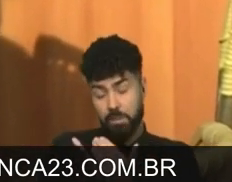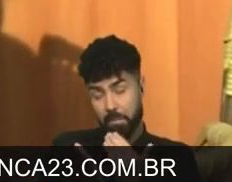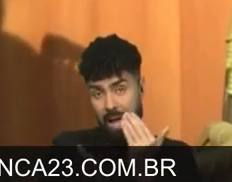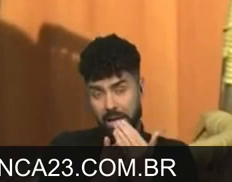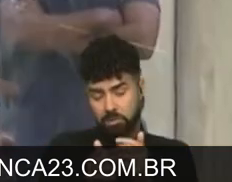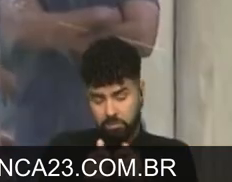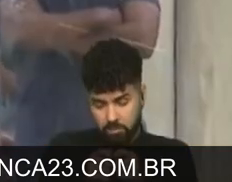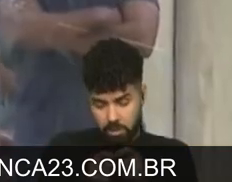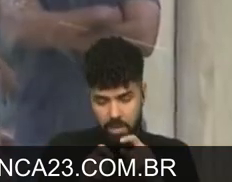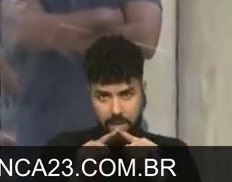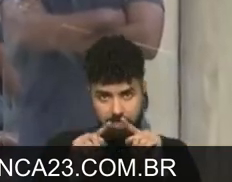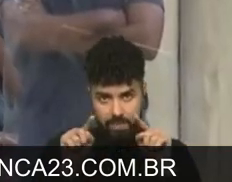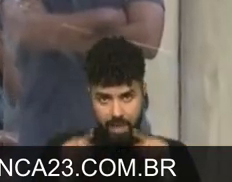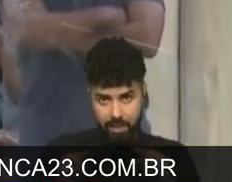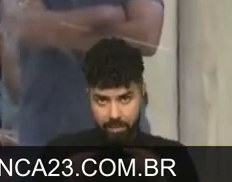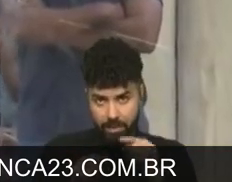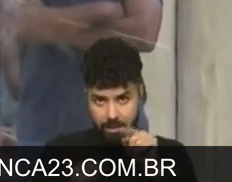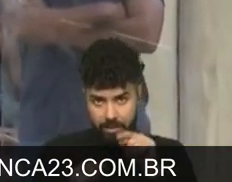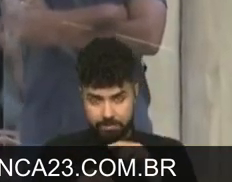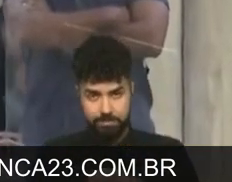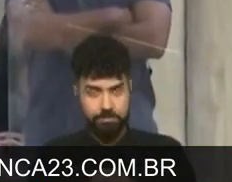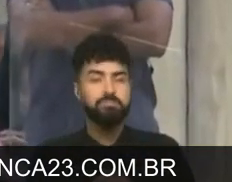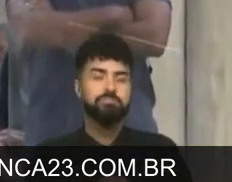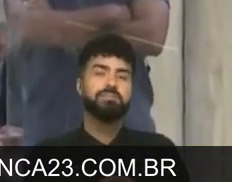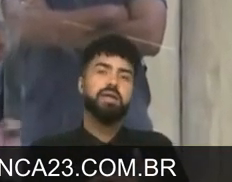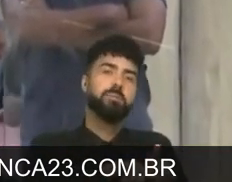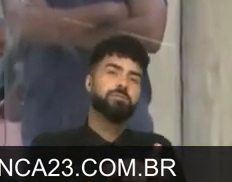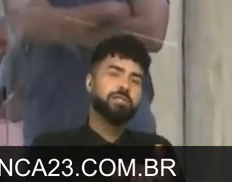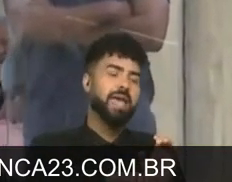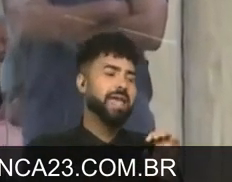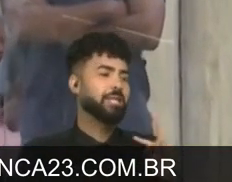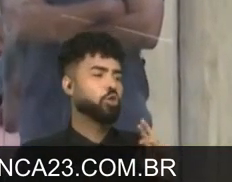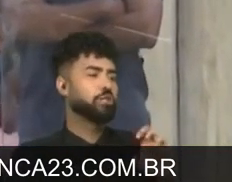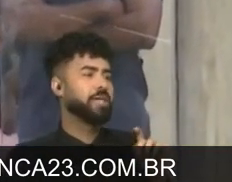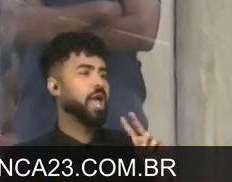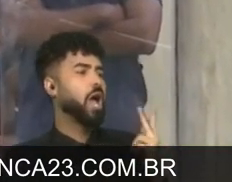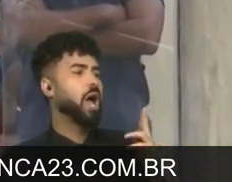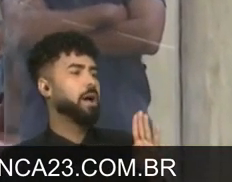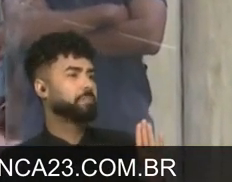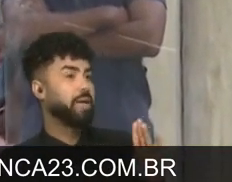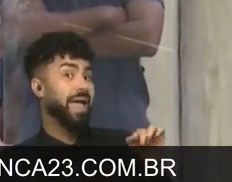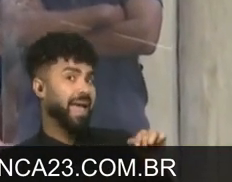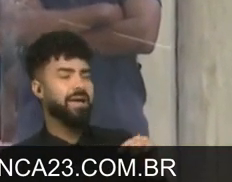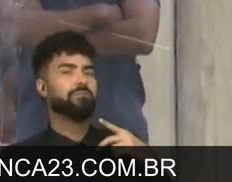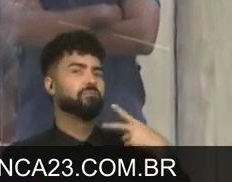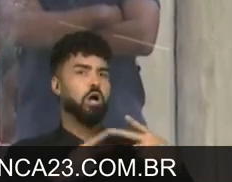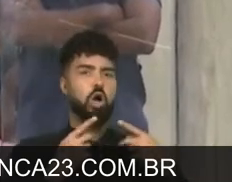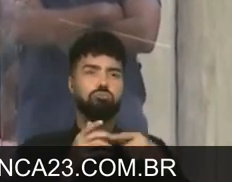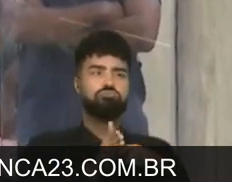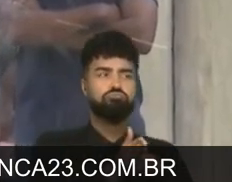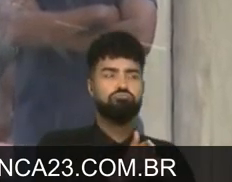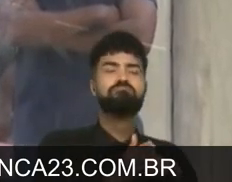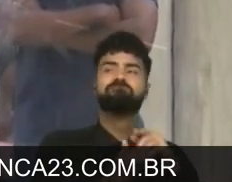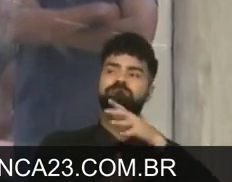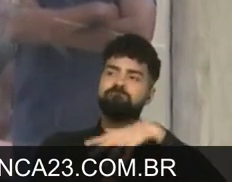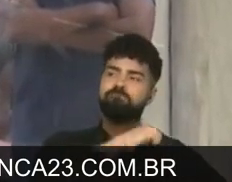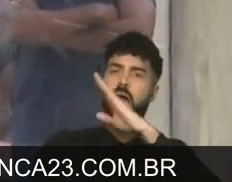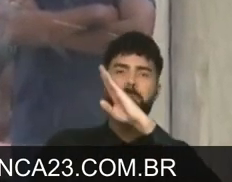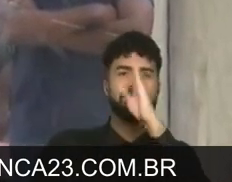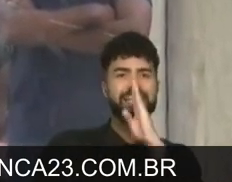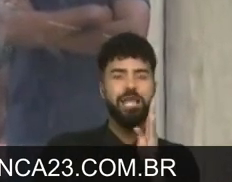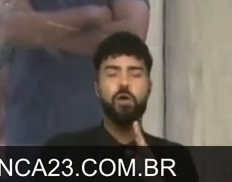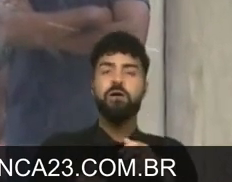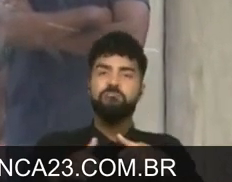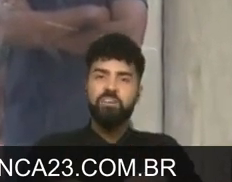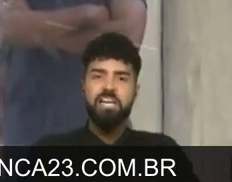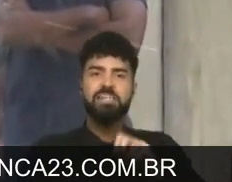acaba tendo. A pesquisa da Electronics Hub aponta que os brasileiros passam 56% das